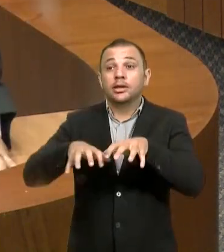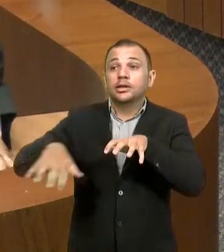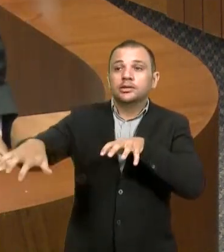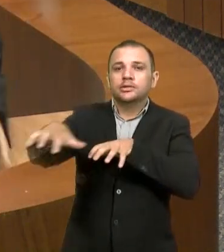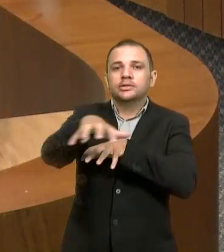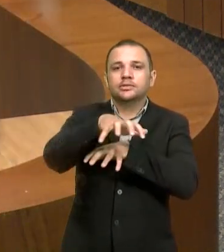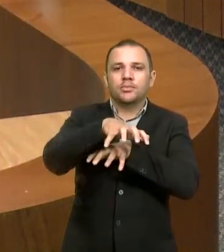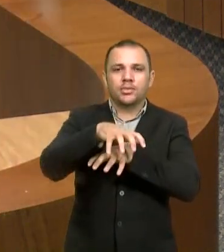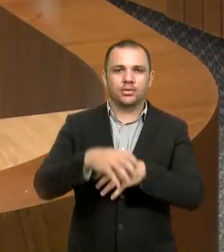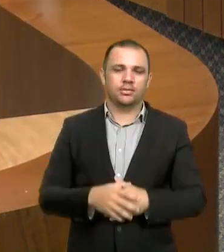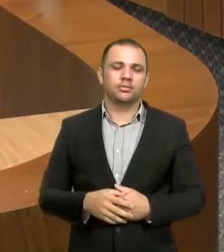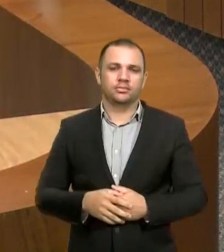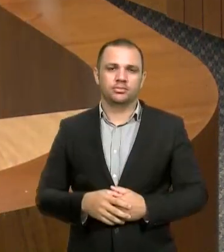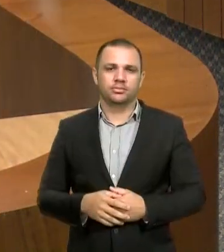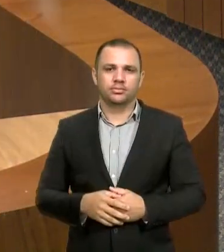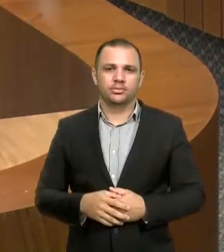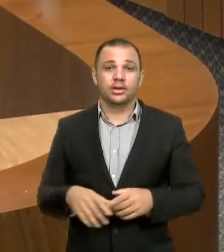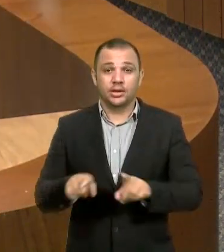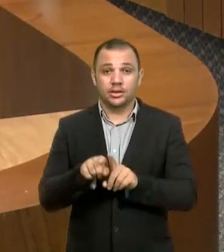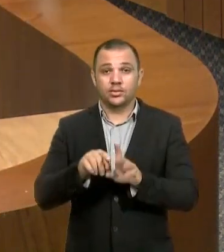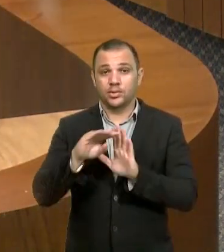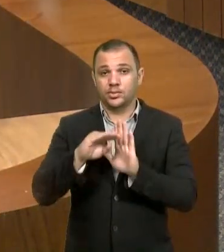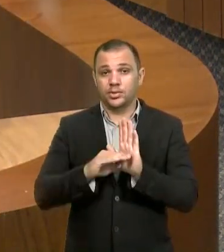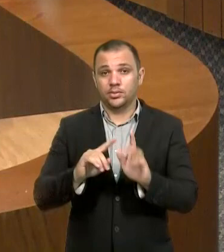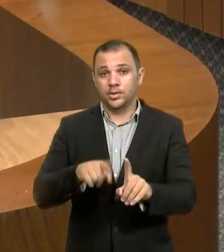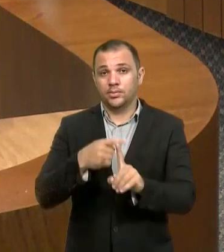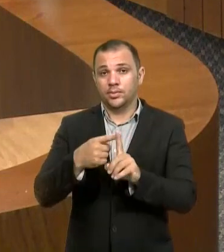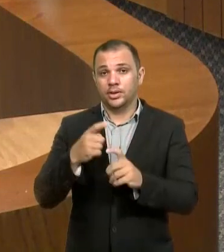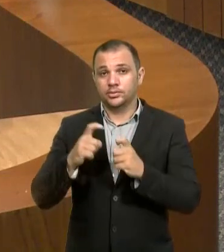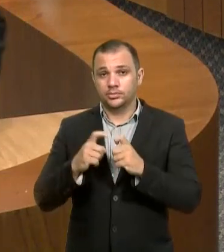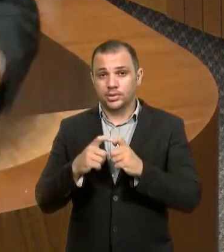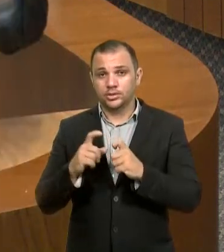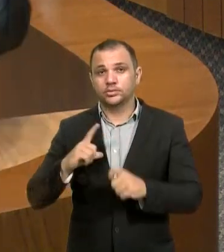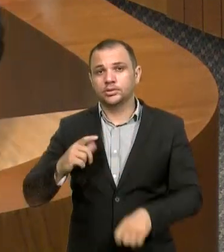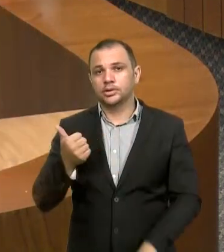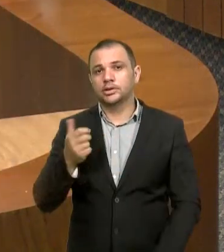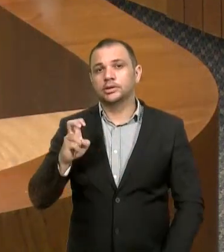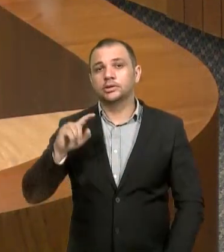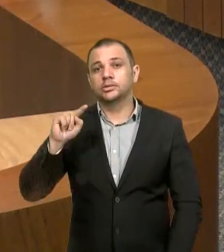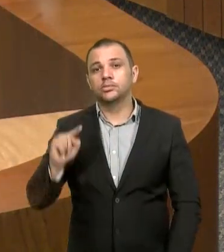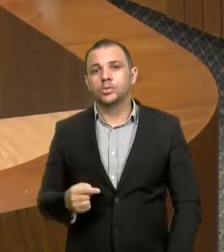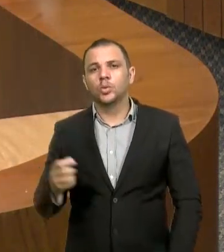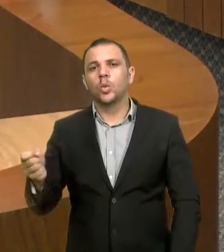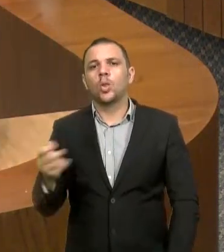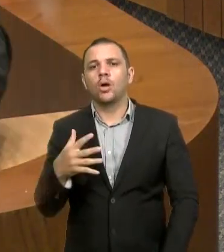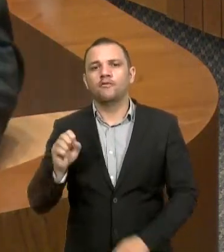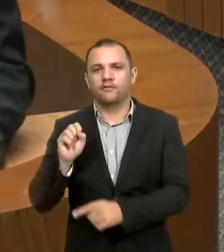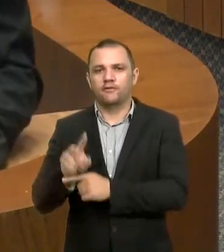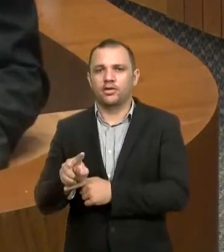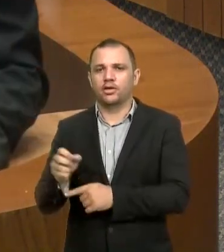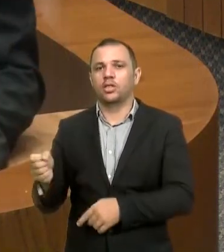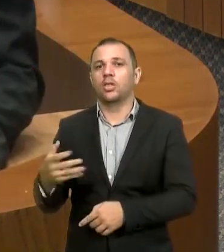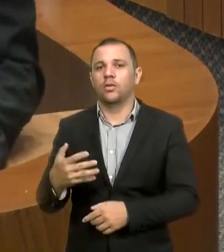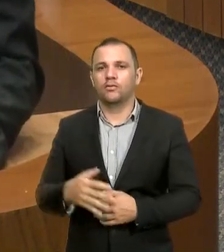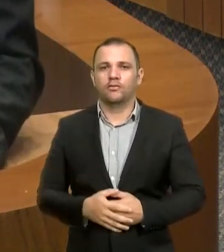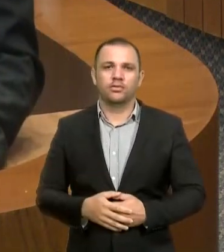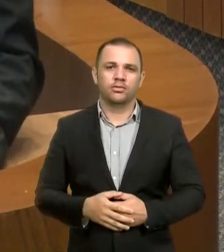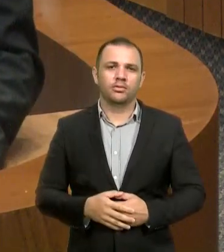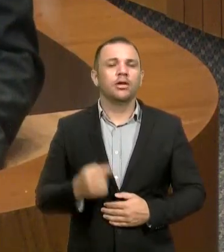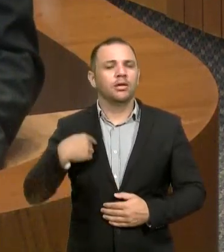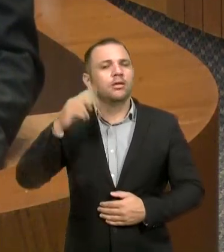Brasil. São 15 mil novas vagas. Deputado Iracema, eu me recordo muito